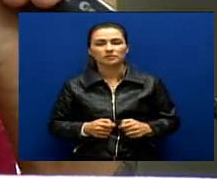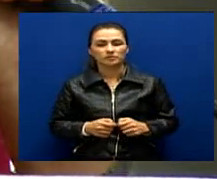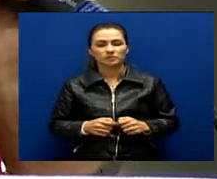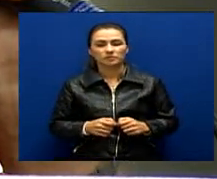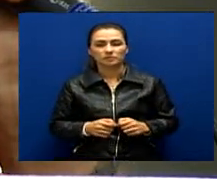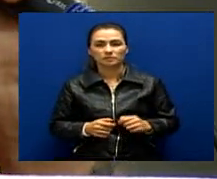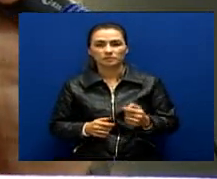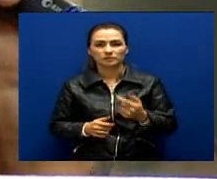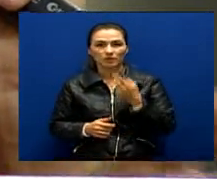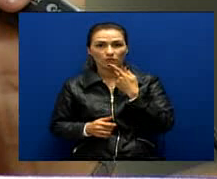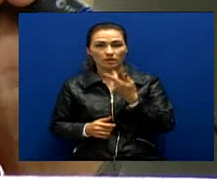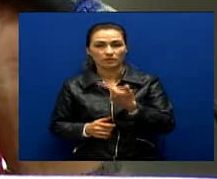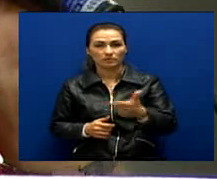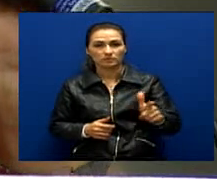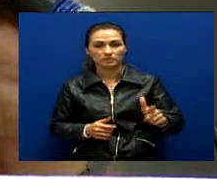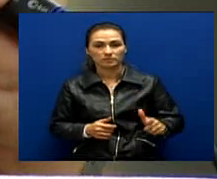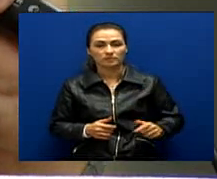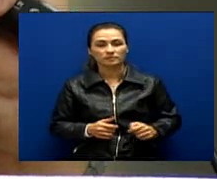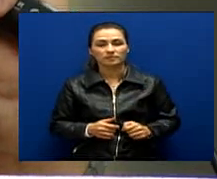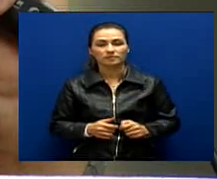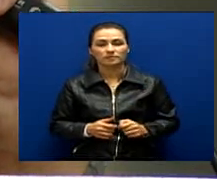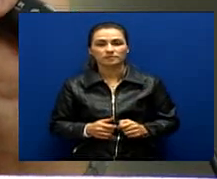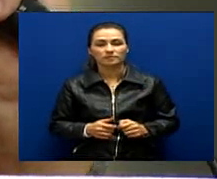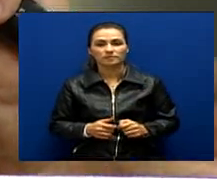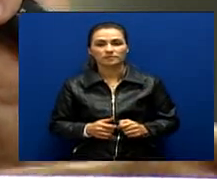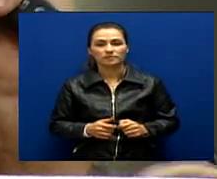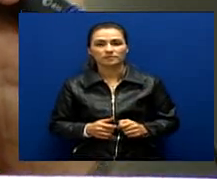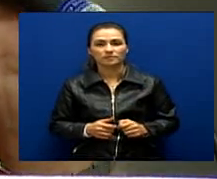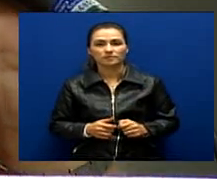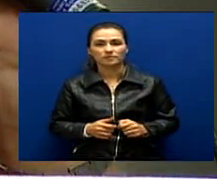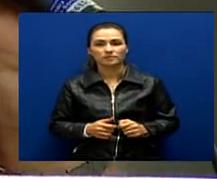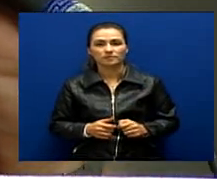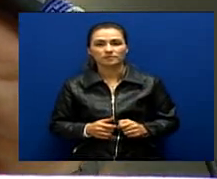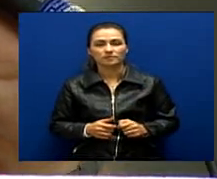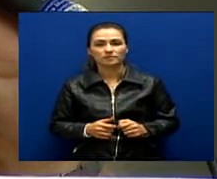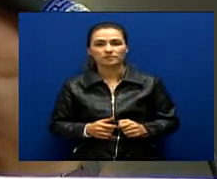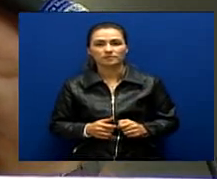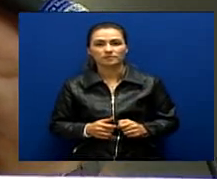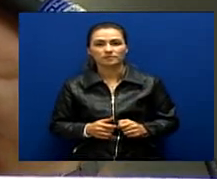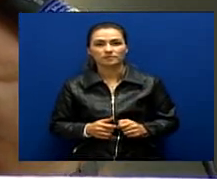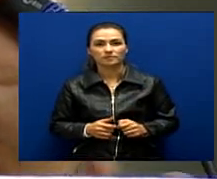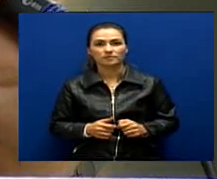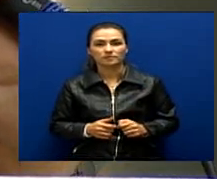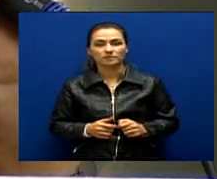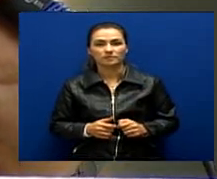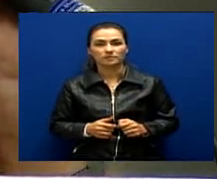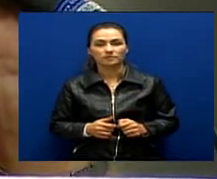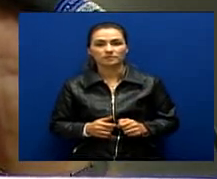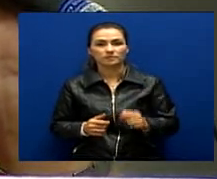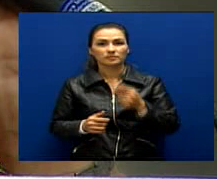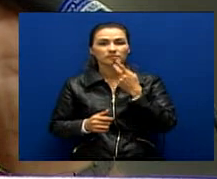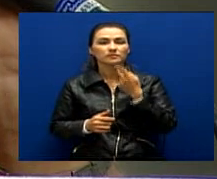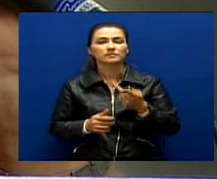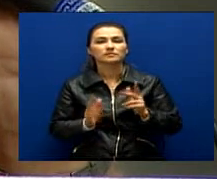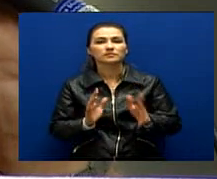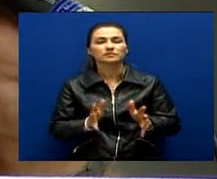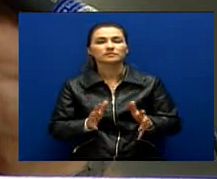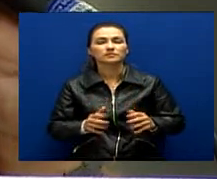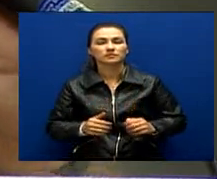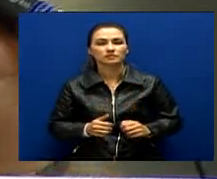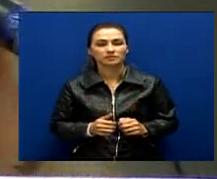que reforçar até que foi amplamente divulgado essa audiência pública aqui